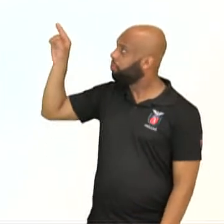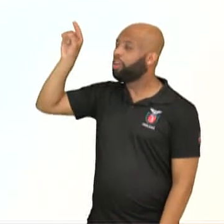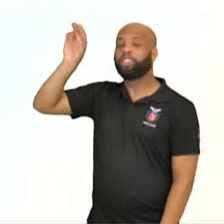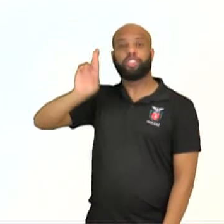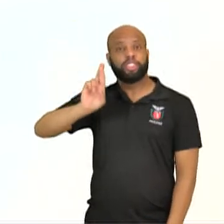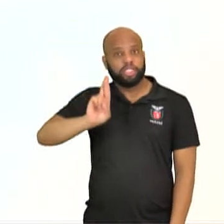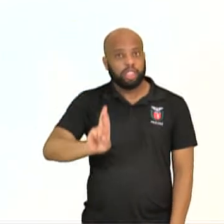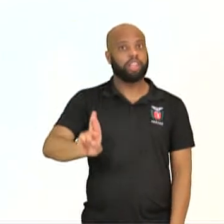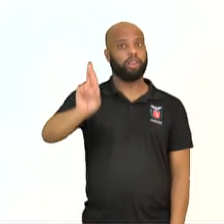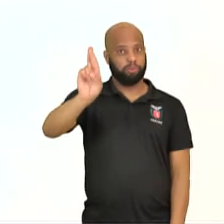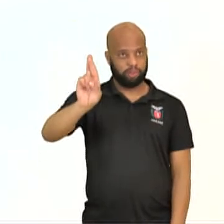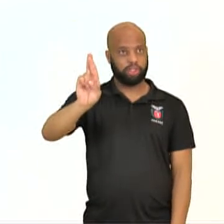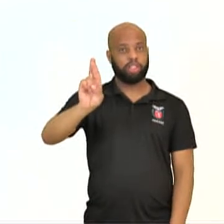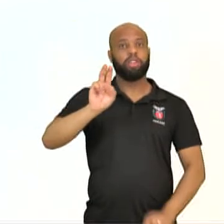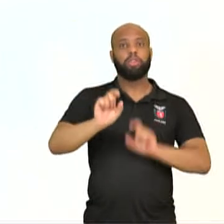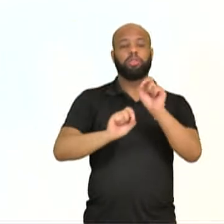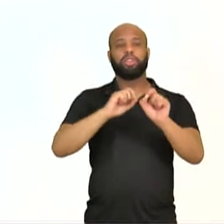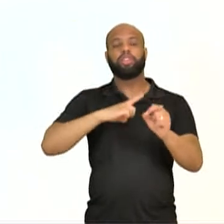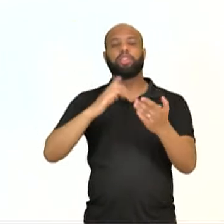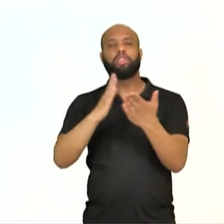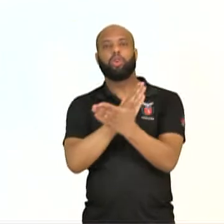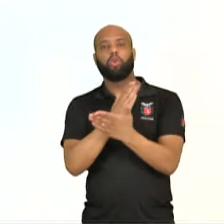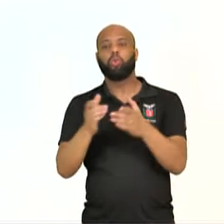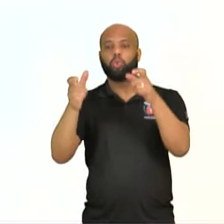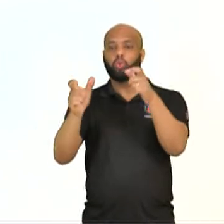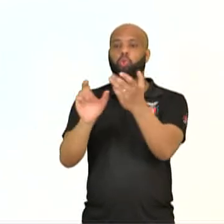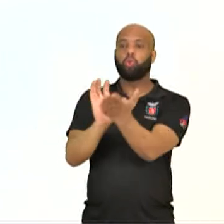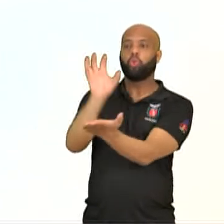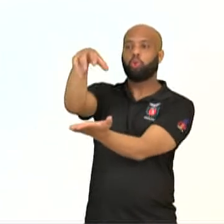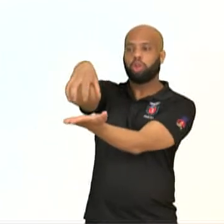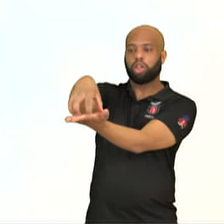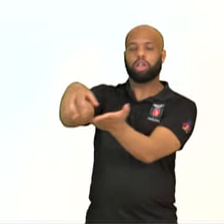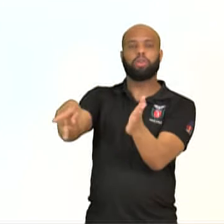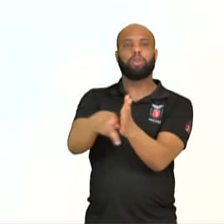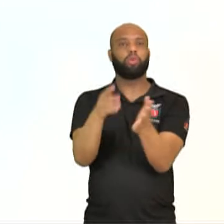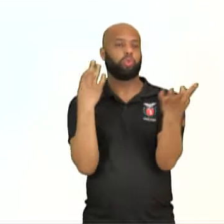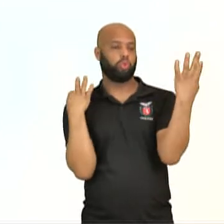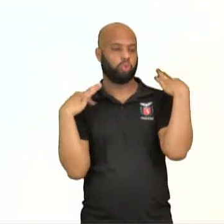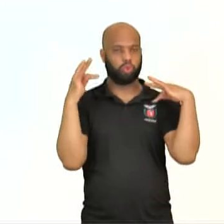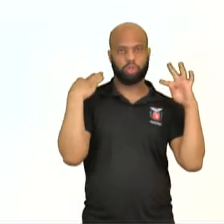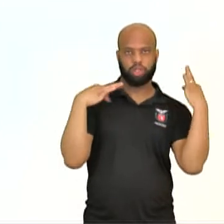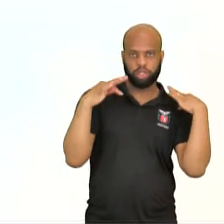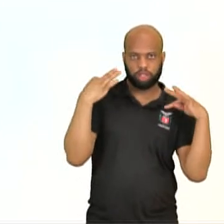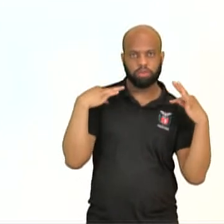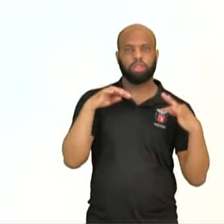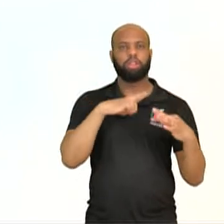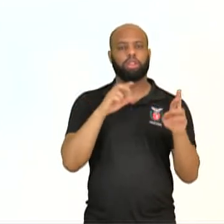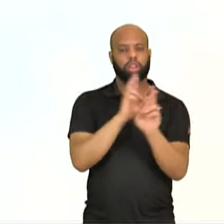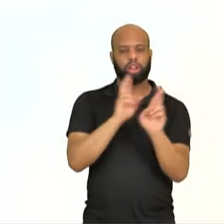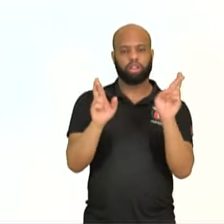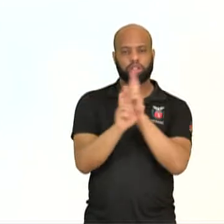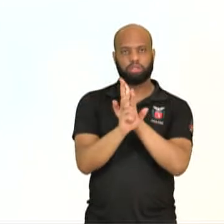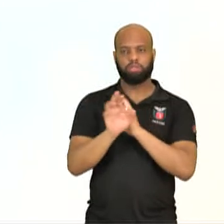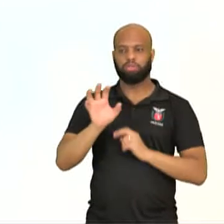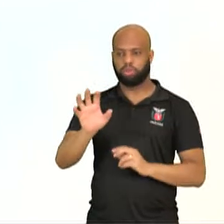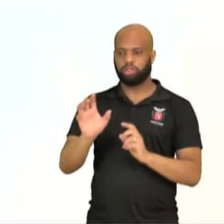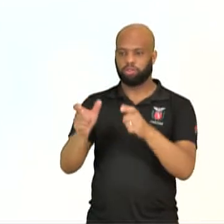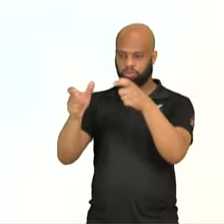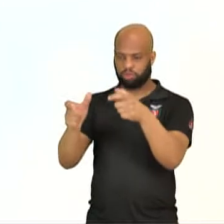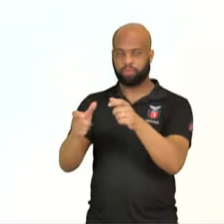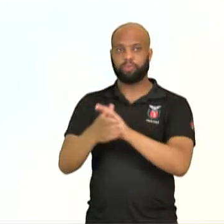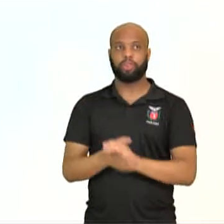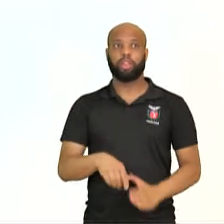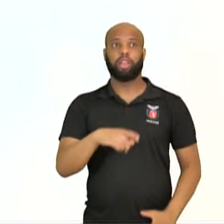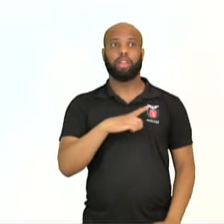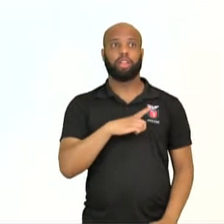aí, algum ponto turístico, representam algo, se relacionam com esses lugares. Barcelona,